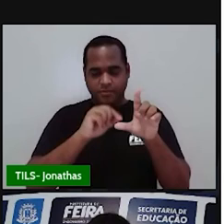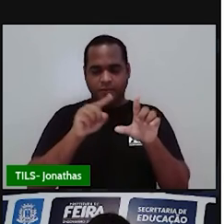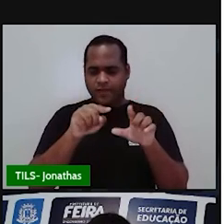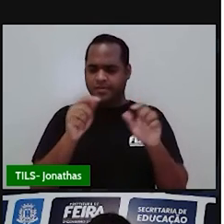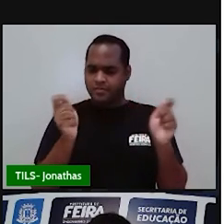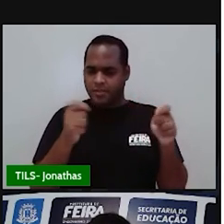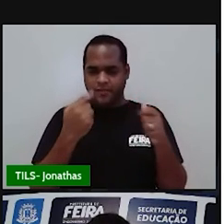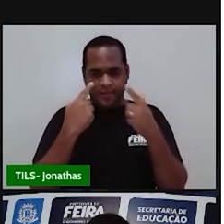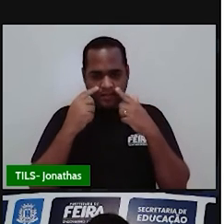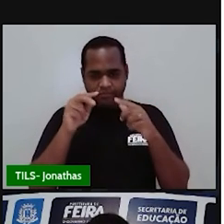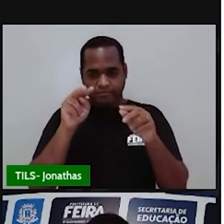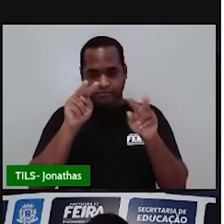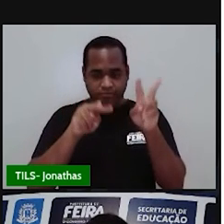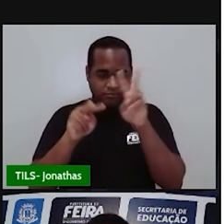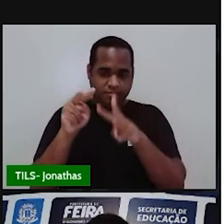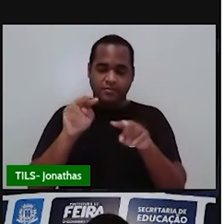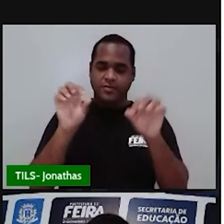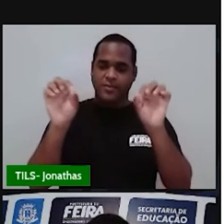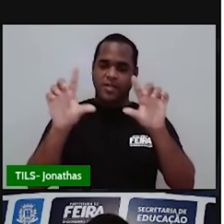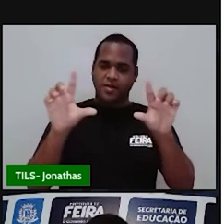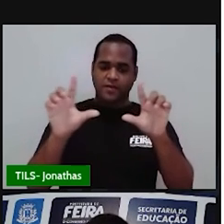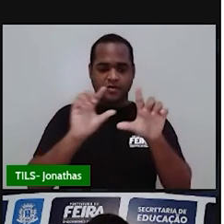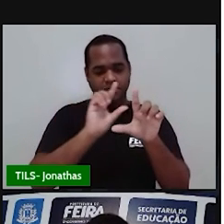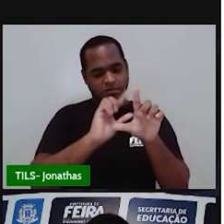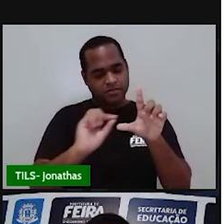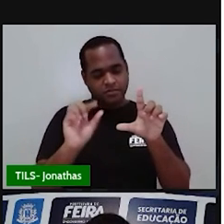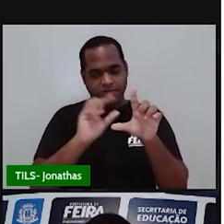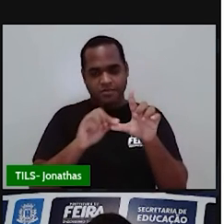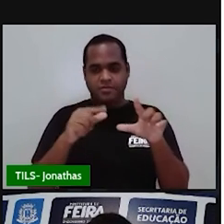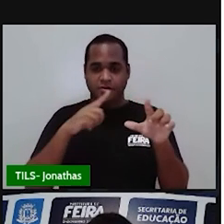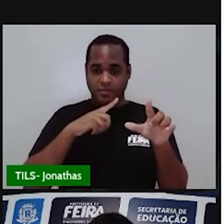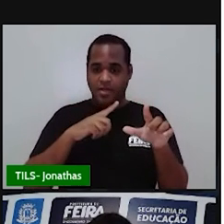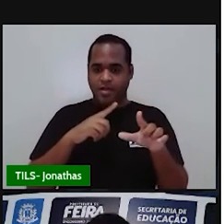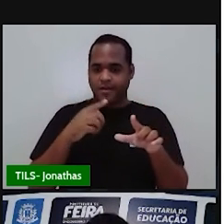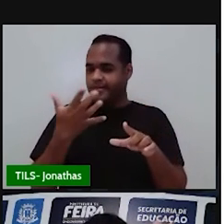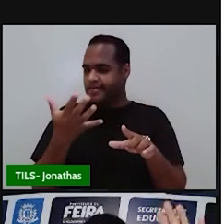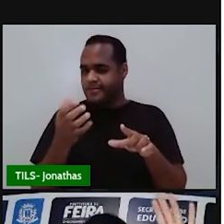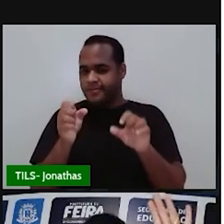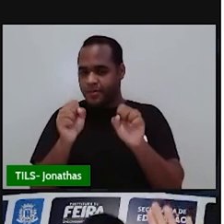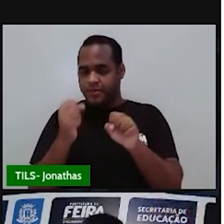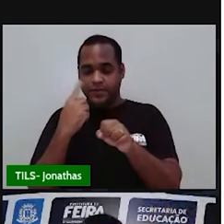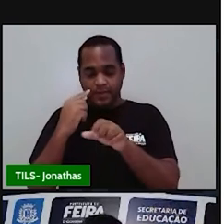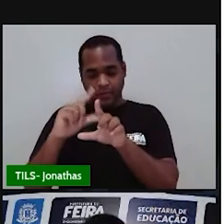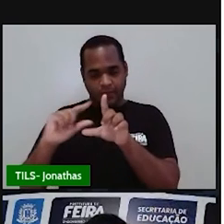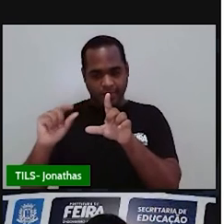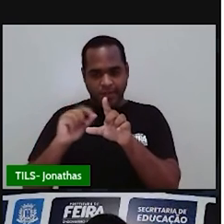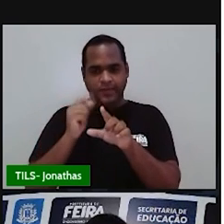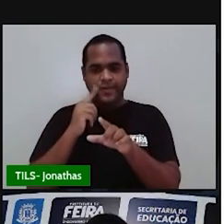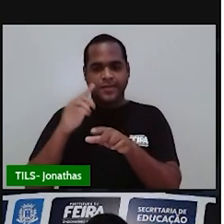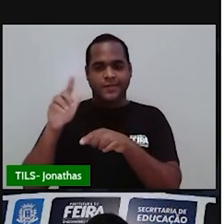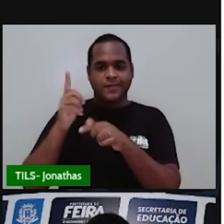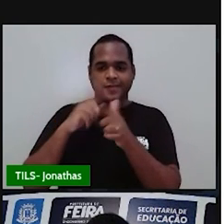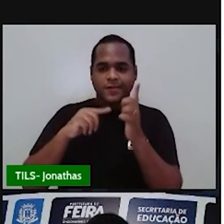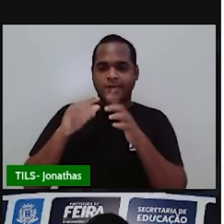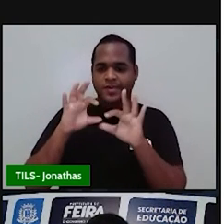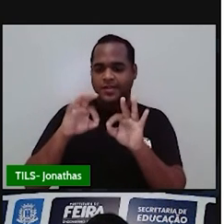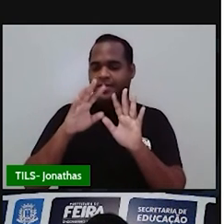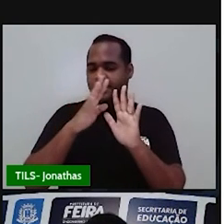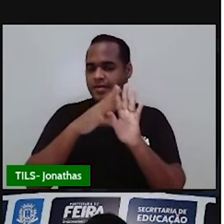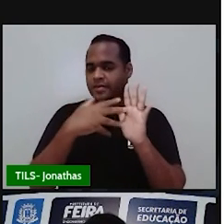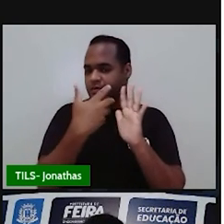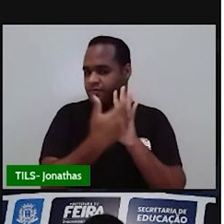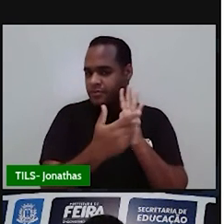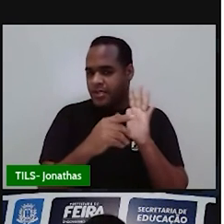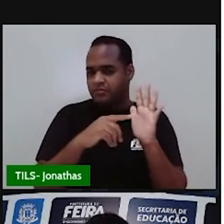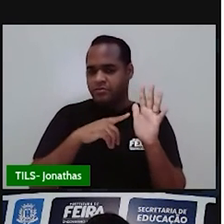estiver assistindo pela TV, vai na descrição, tem um link. Nesse link você vai conseguir pegar todas essas